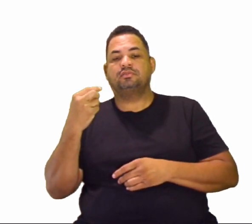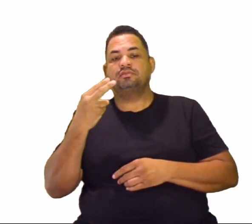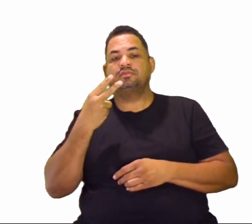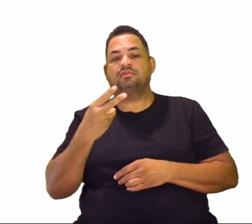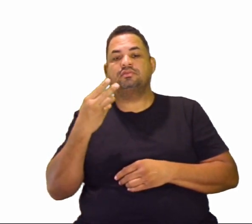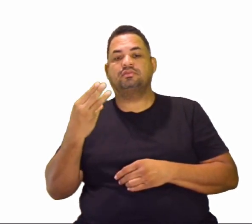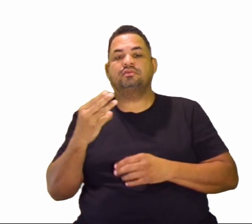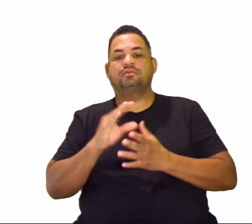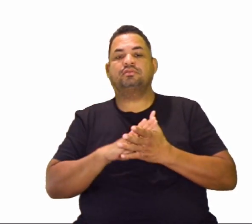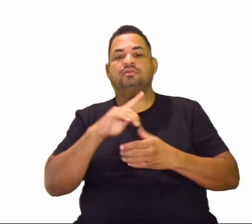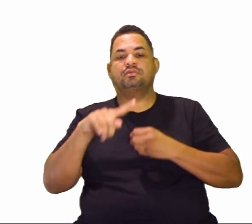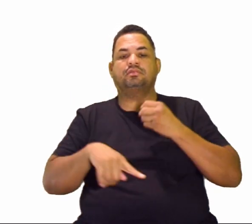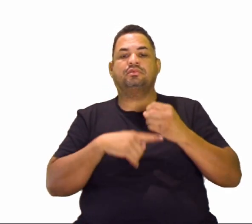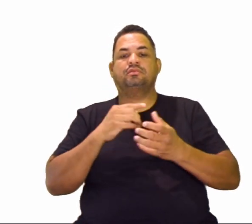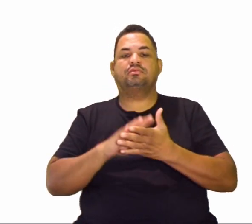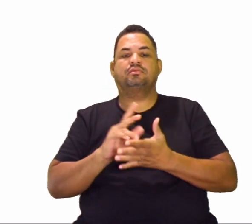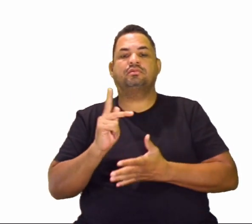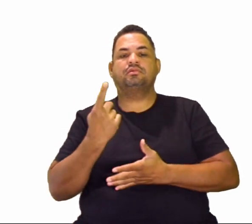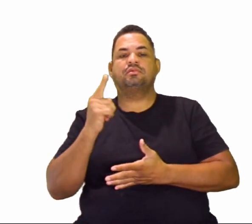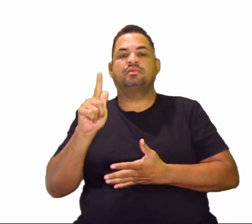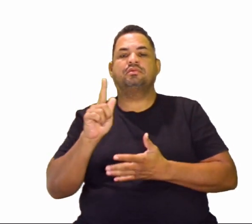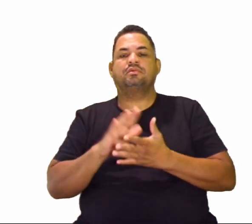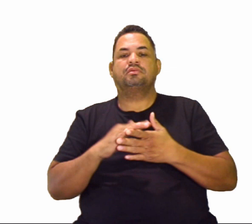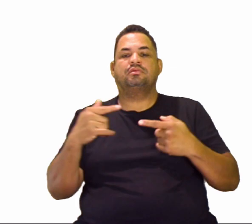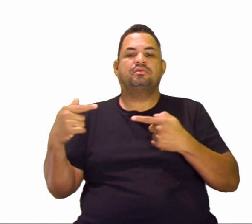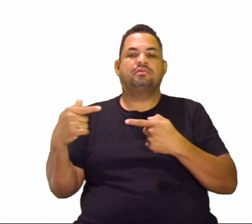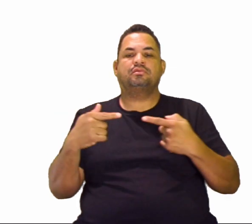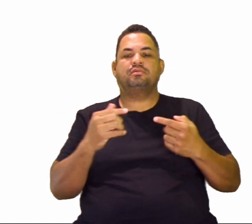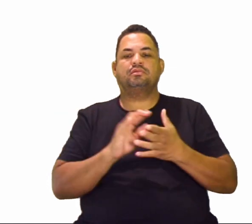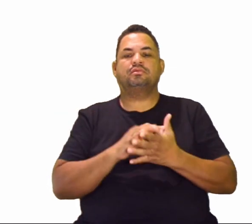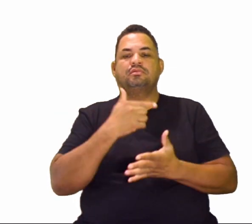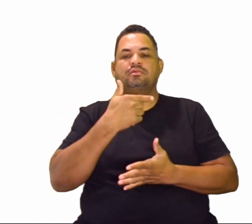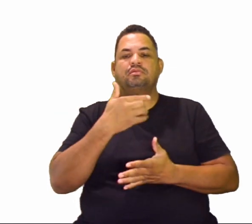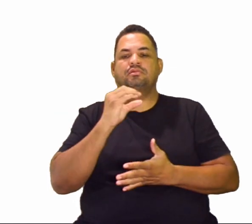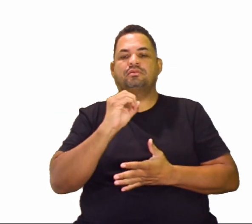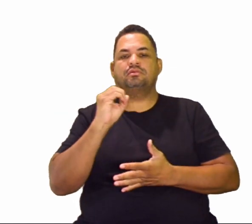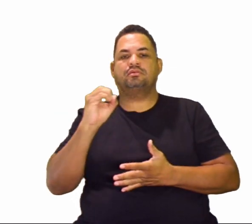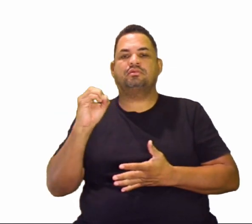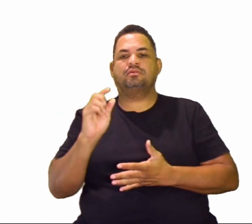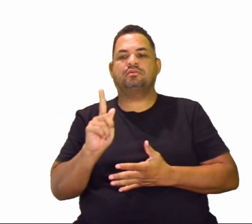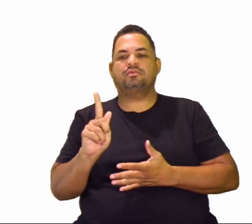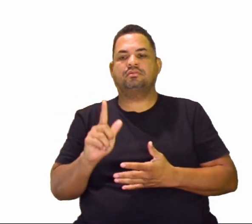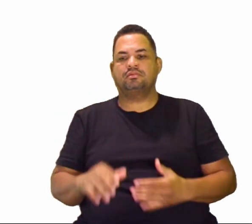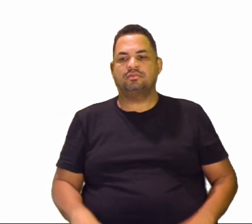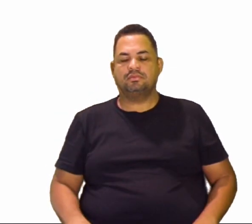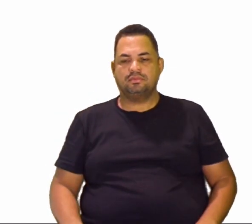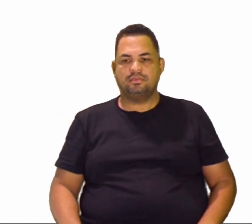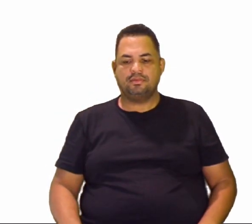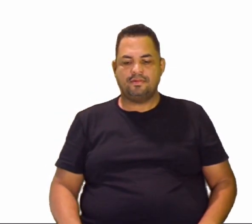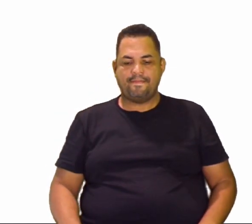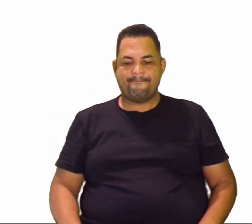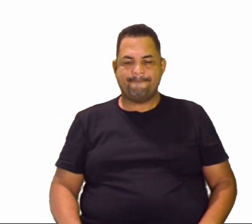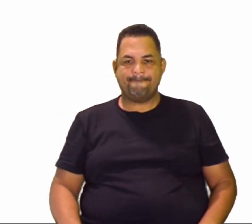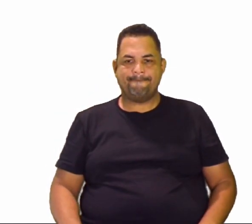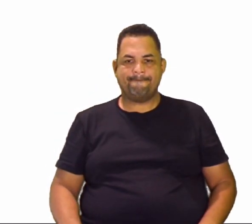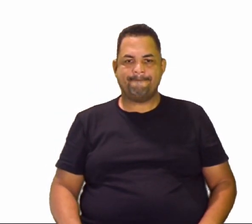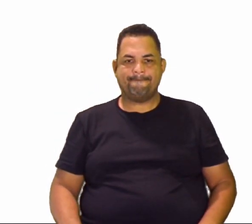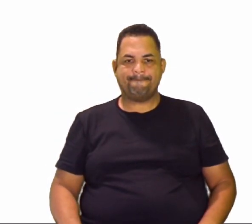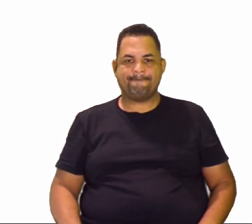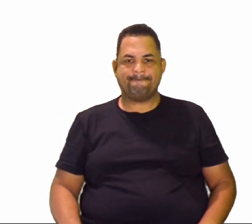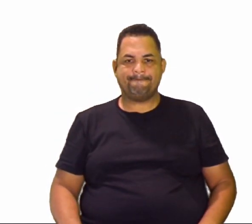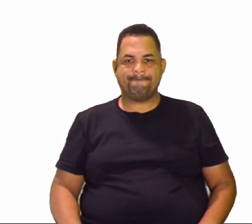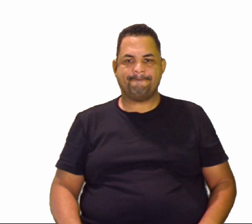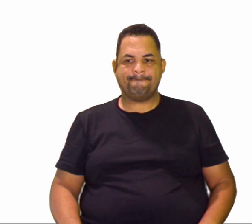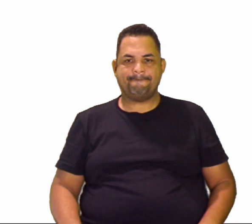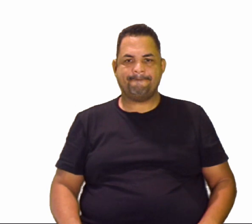mercúrio, portanto, correspondendo a 200 gramas. Conforme eu falei, massa atômica,